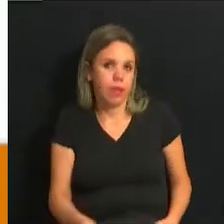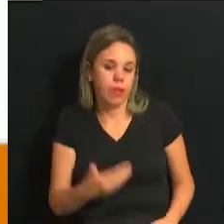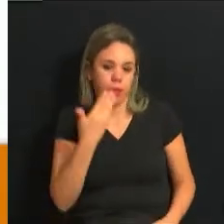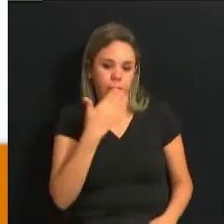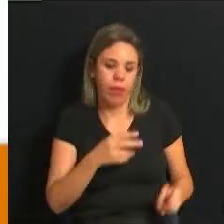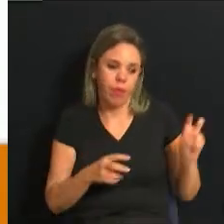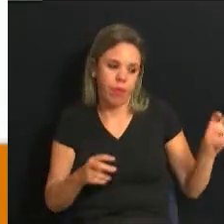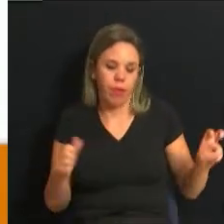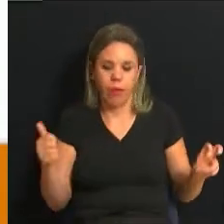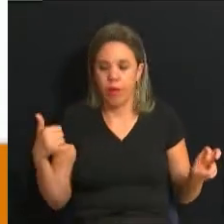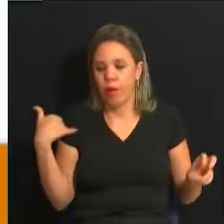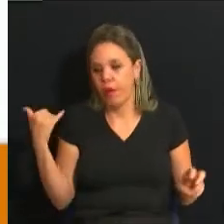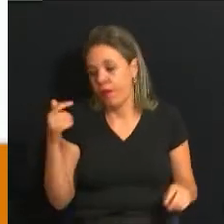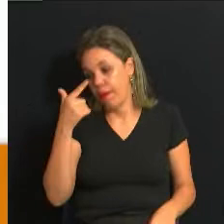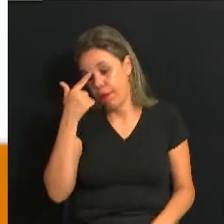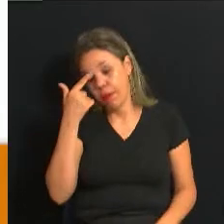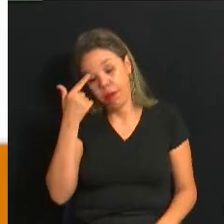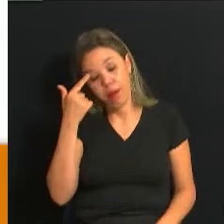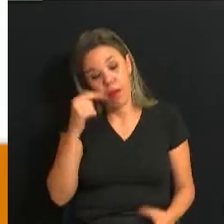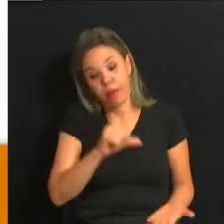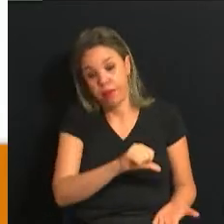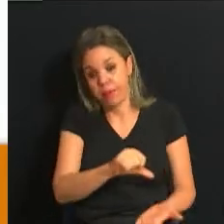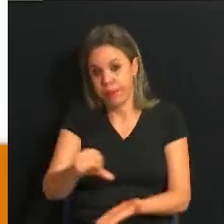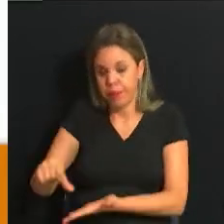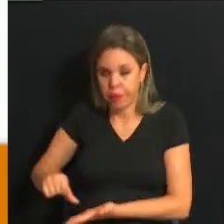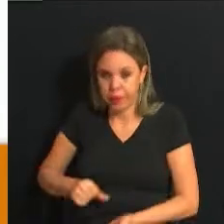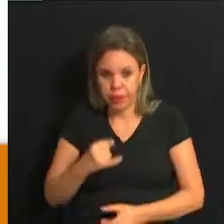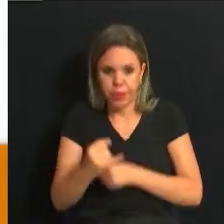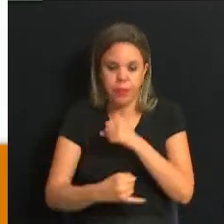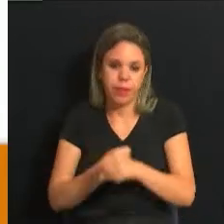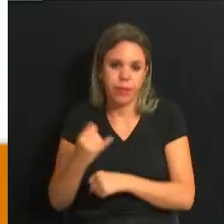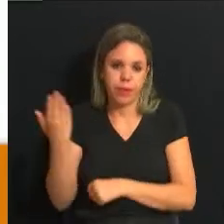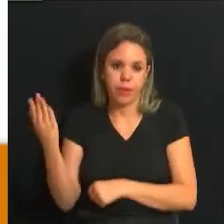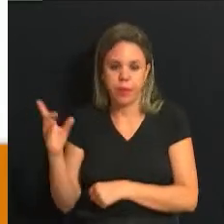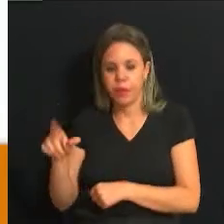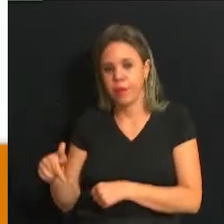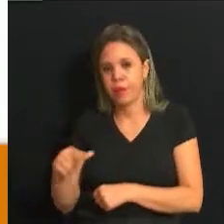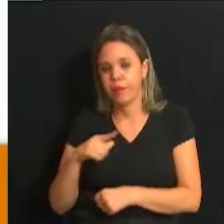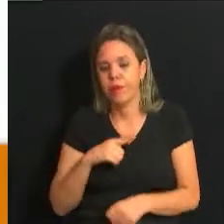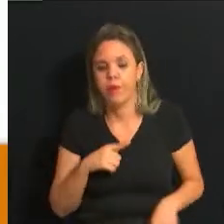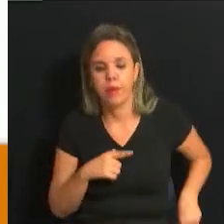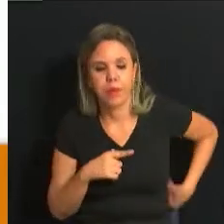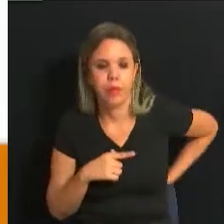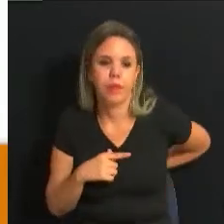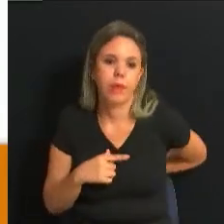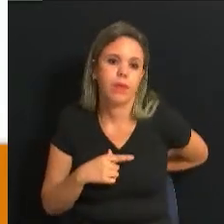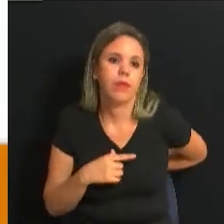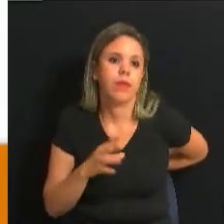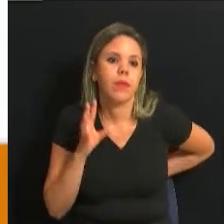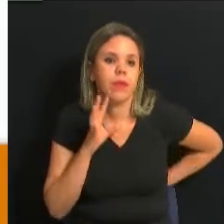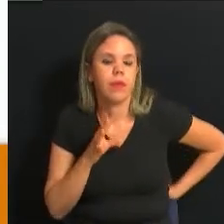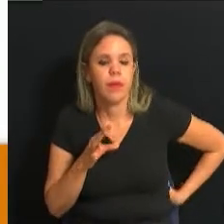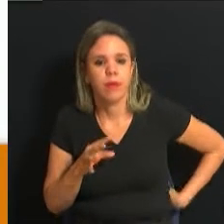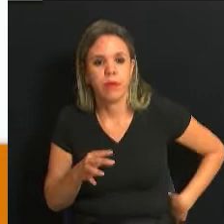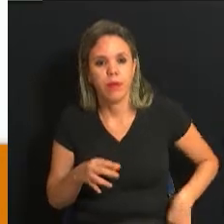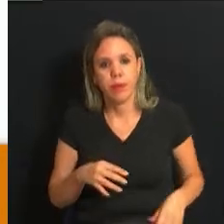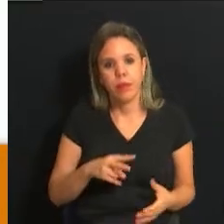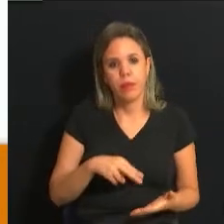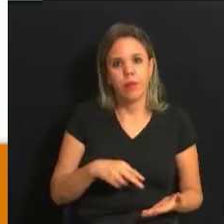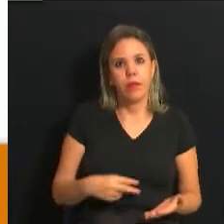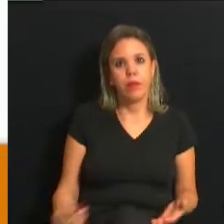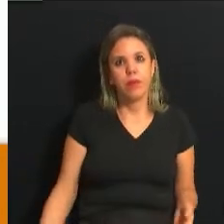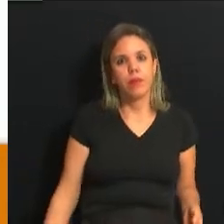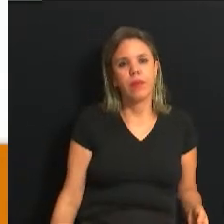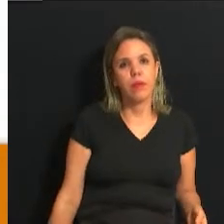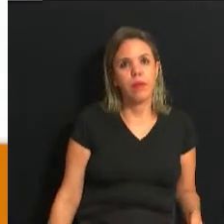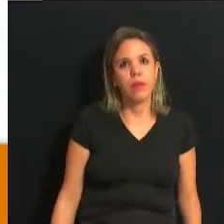11 anos os locais lá no site e depois temos também, acha legal a gente elencar os locais agora, Gabriel? Vamos